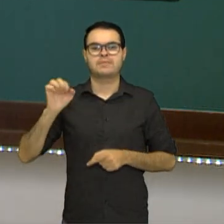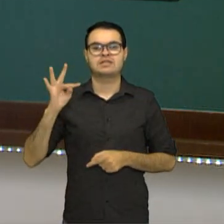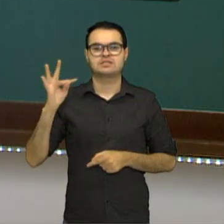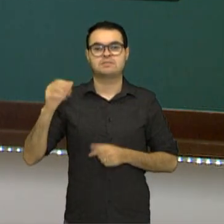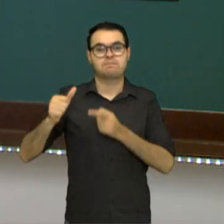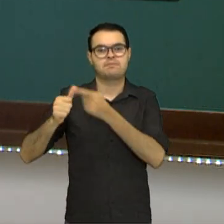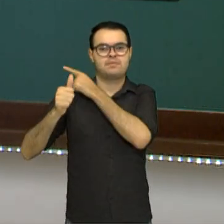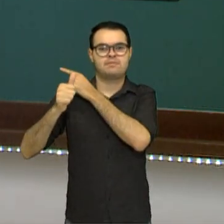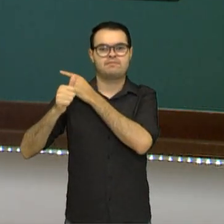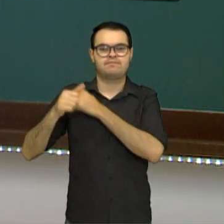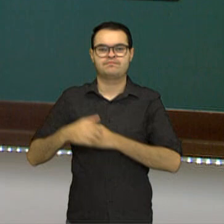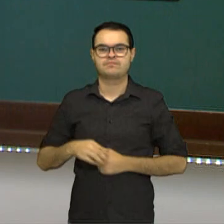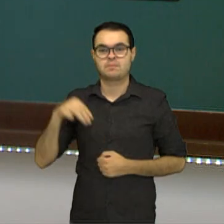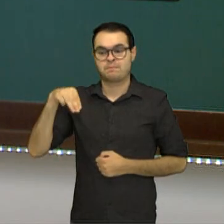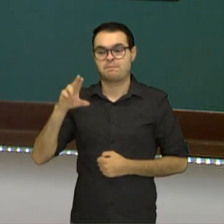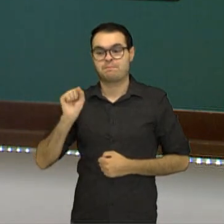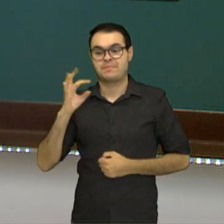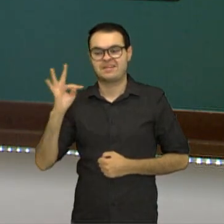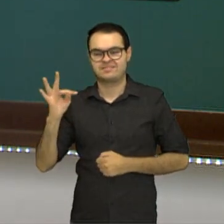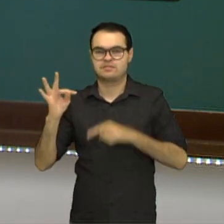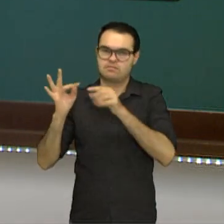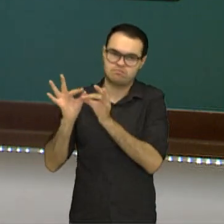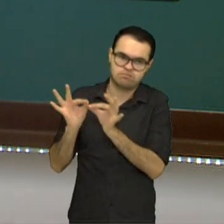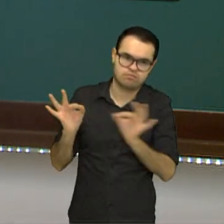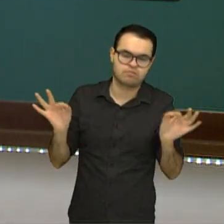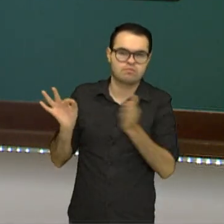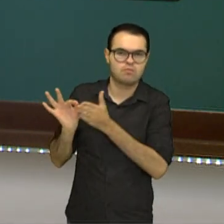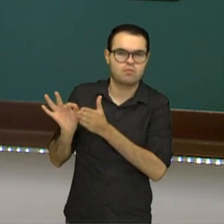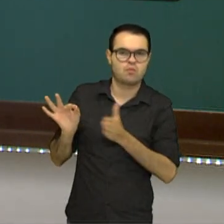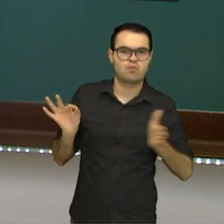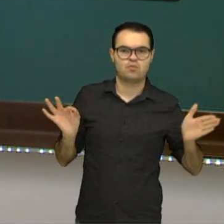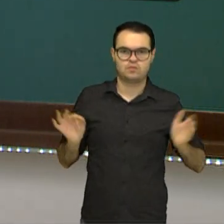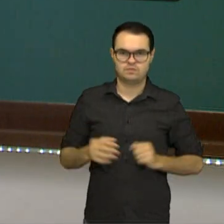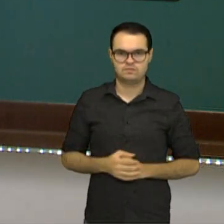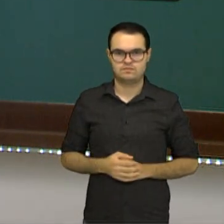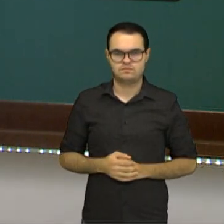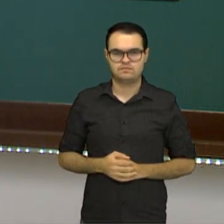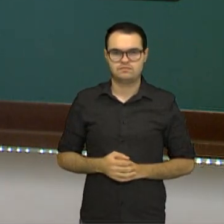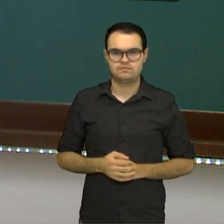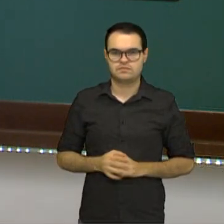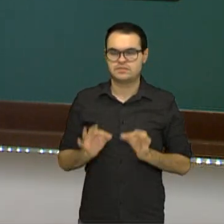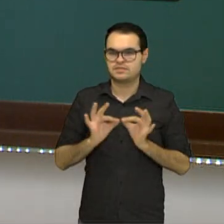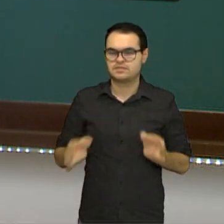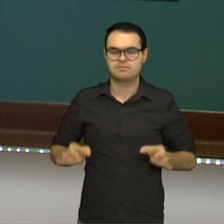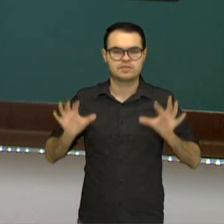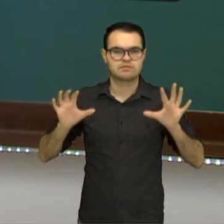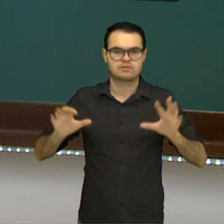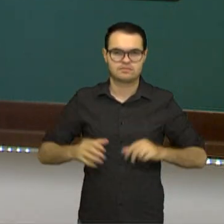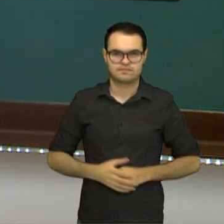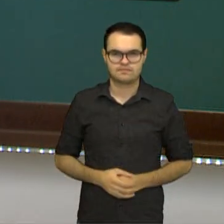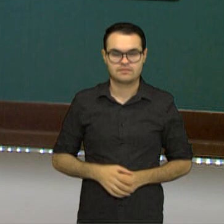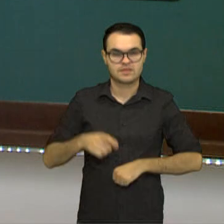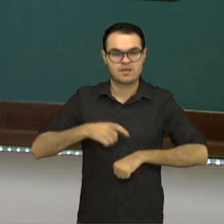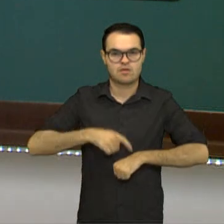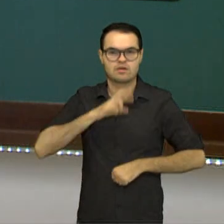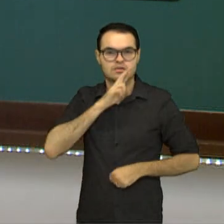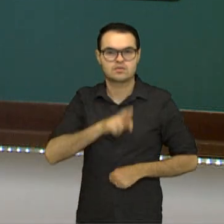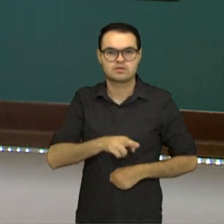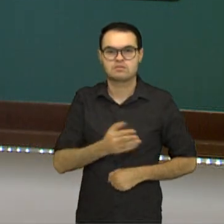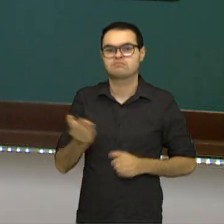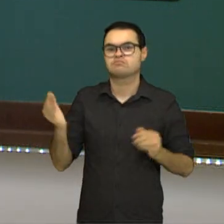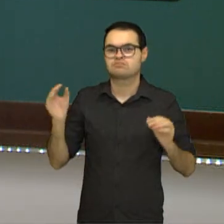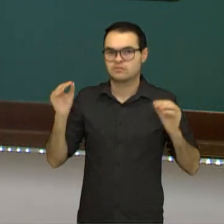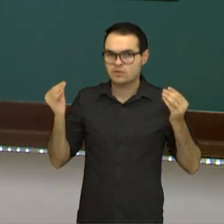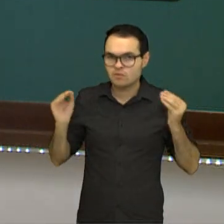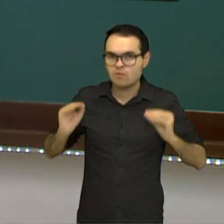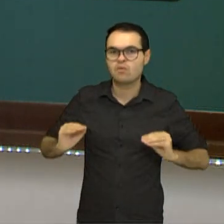frase ficaria, must she be in bed because she has the flu? Simples assim. Na hora de você responder,